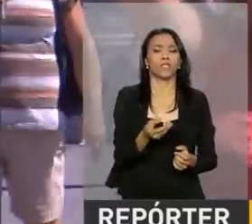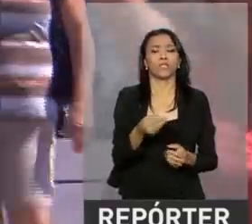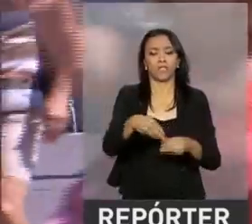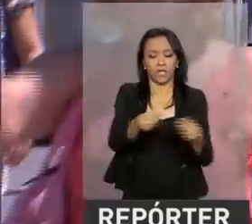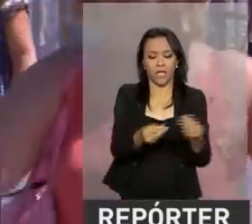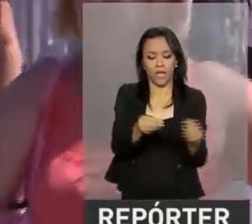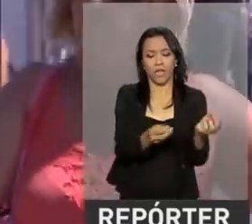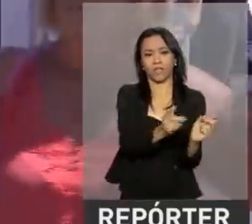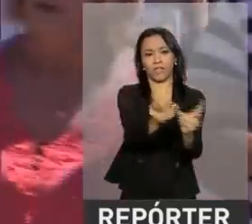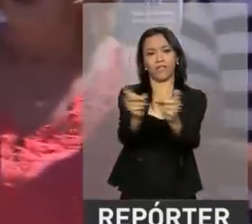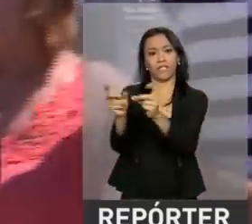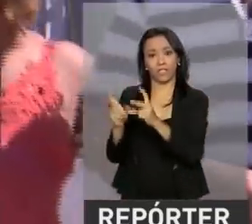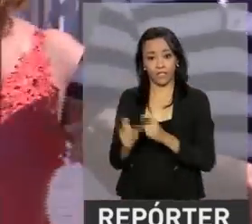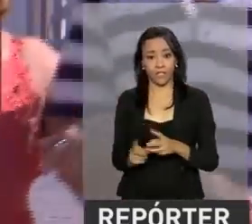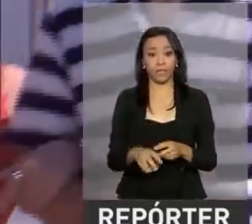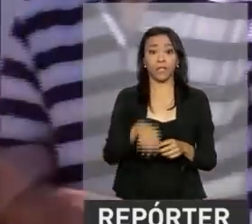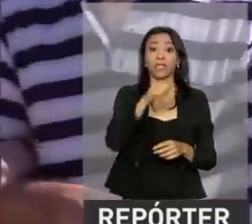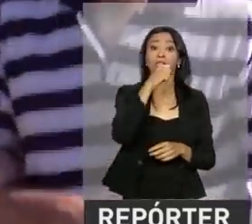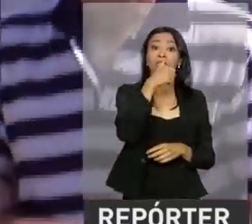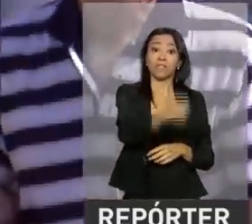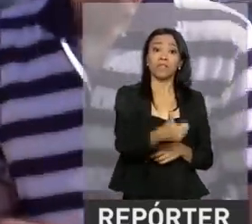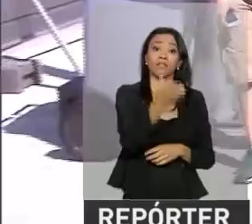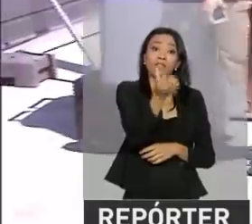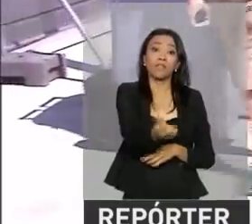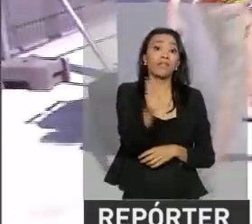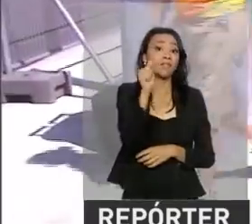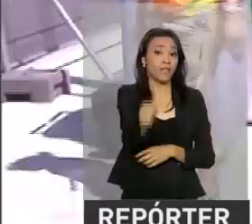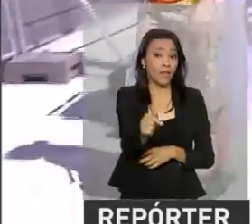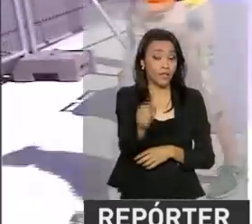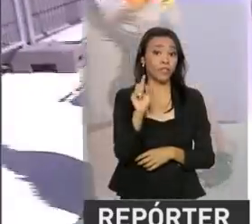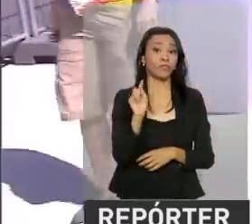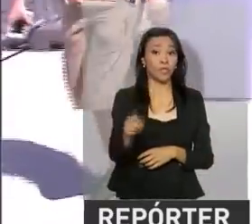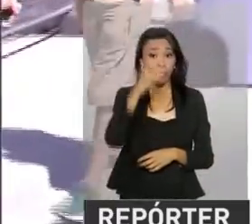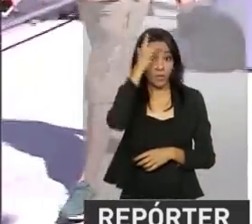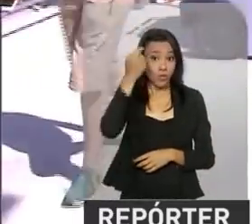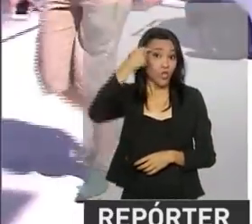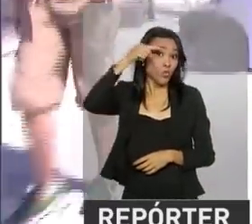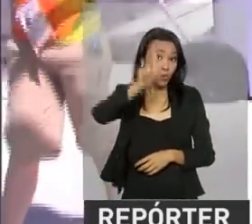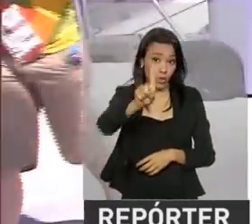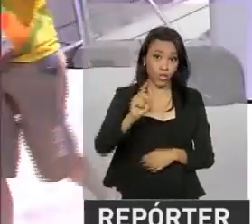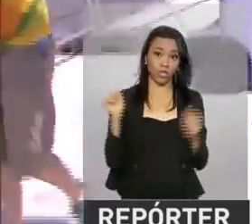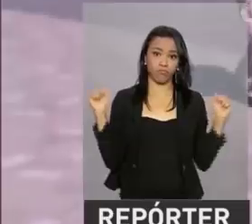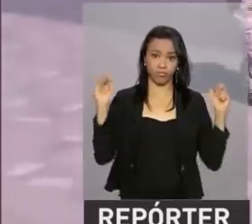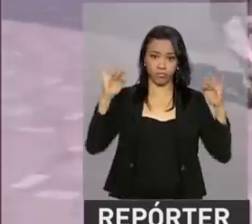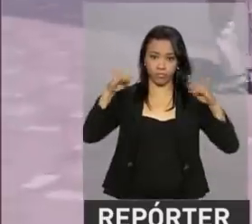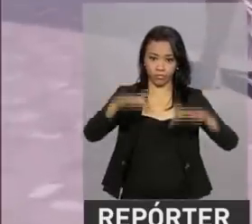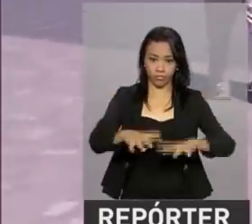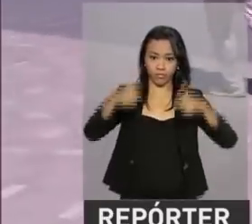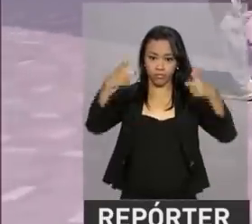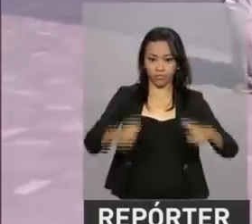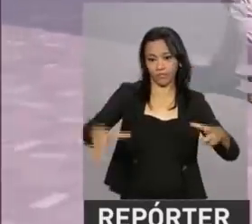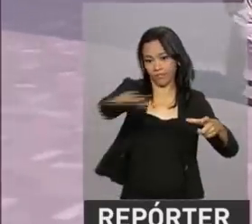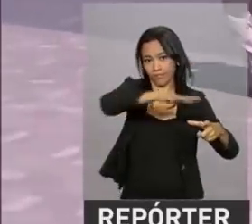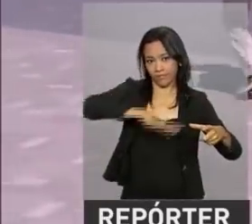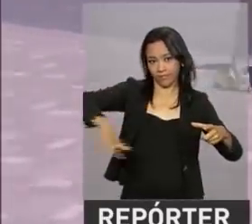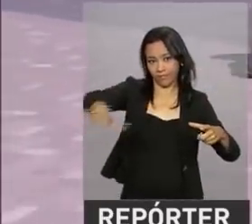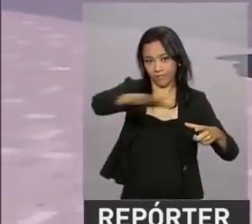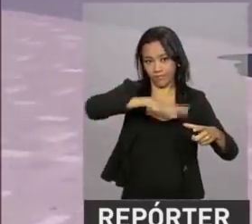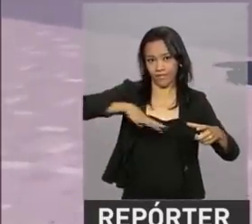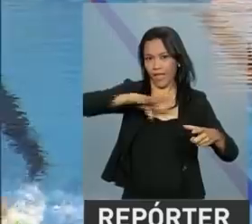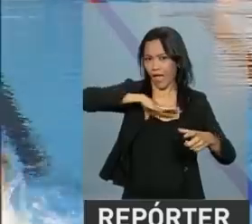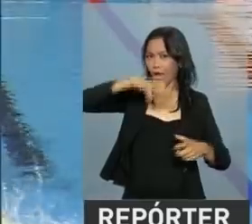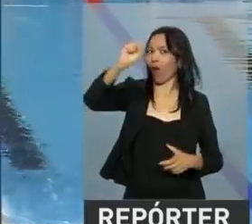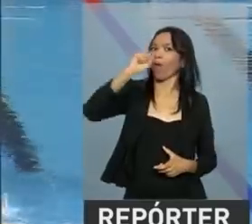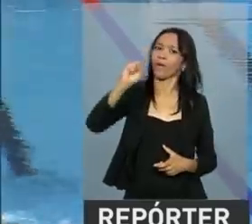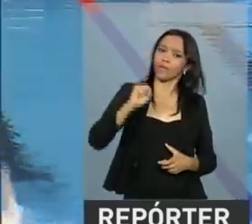vendidos, 167 mil pessoas em um só dia no Parque Olímpico da Barra da Tijuca, mais que o recorde das